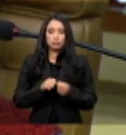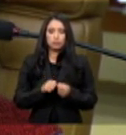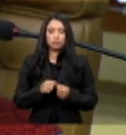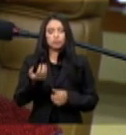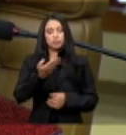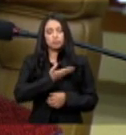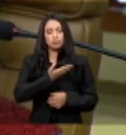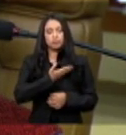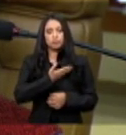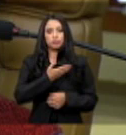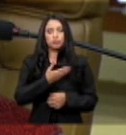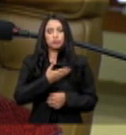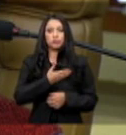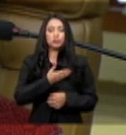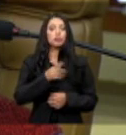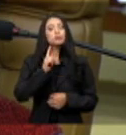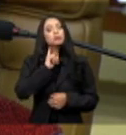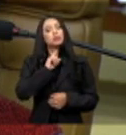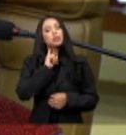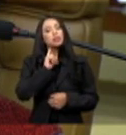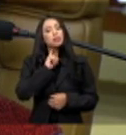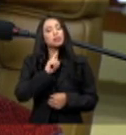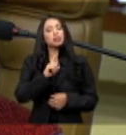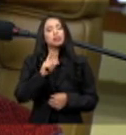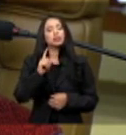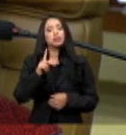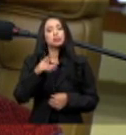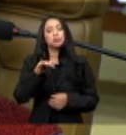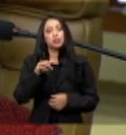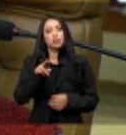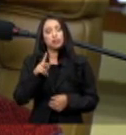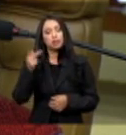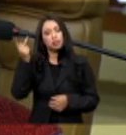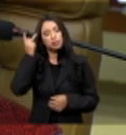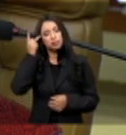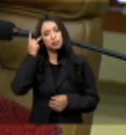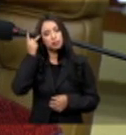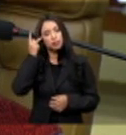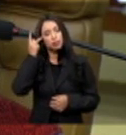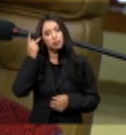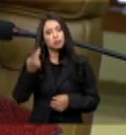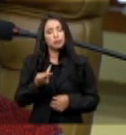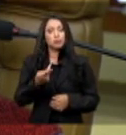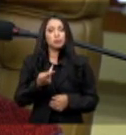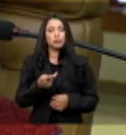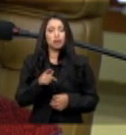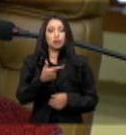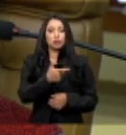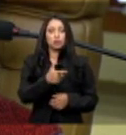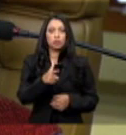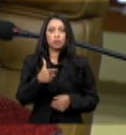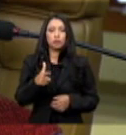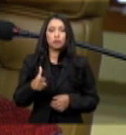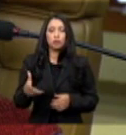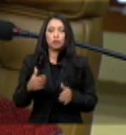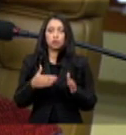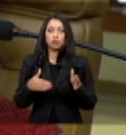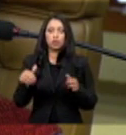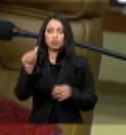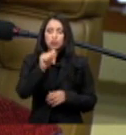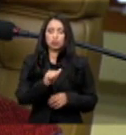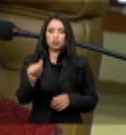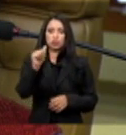curia o Estado de Minas Gerais, o Estado do Pará, o Estado de São Paulo, a Associação Nacional dos Transportes Ferroviários,